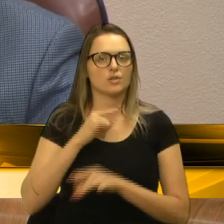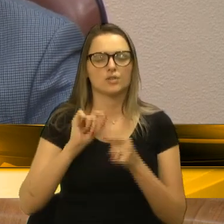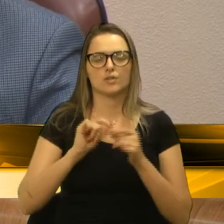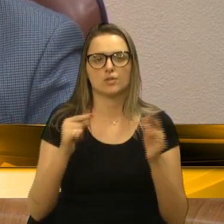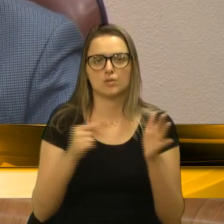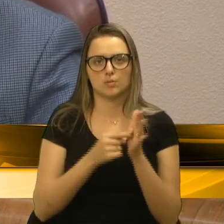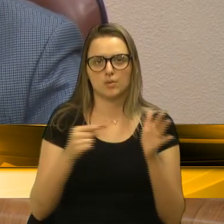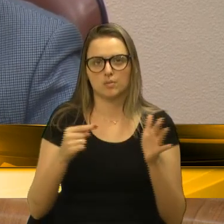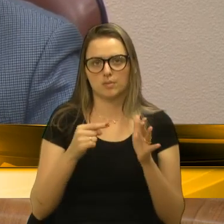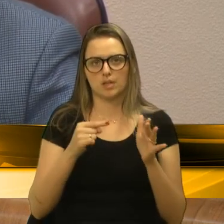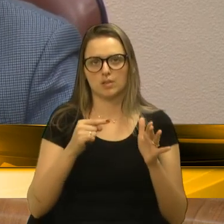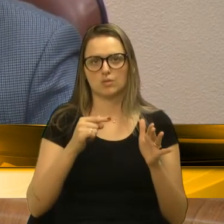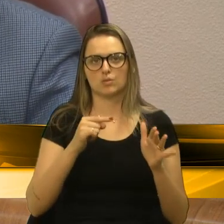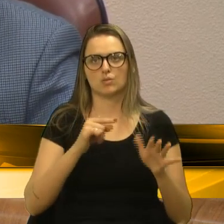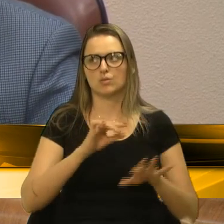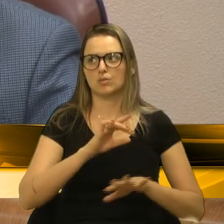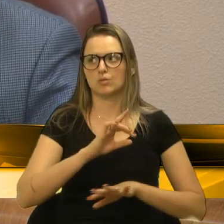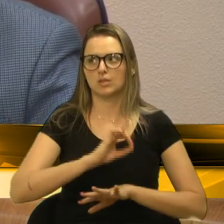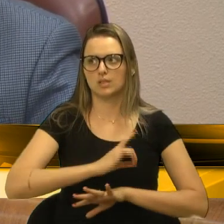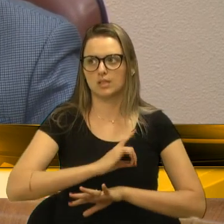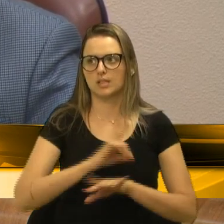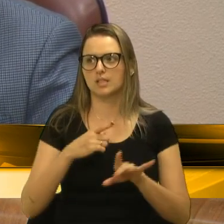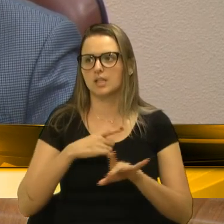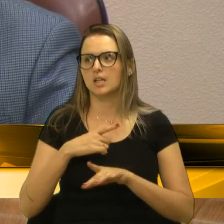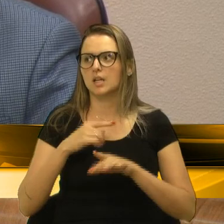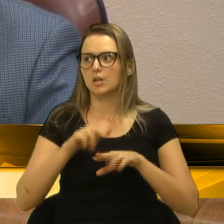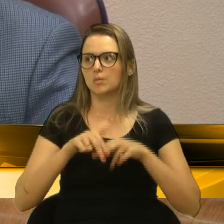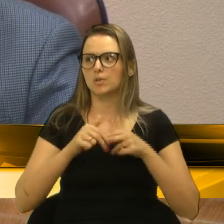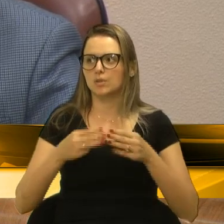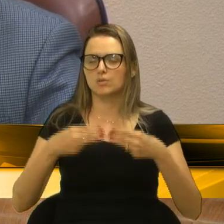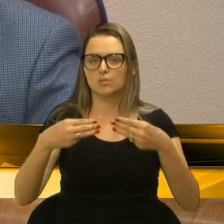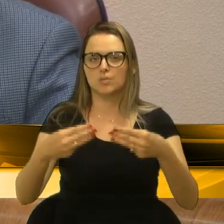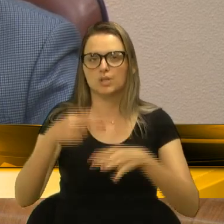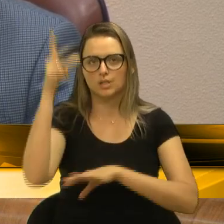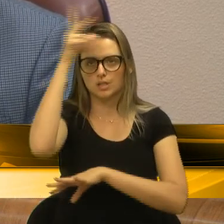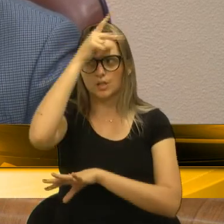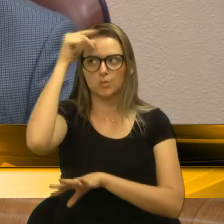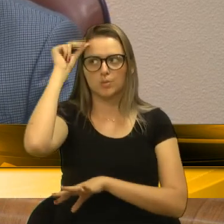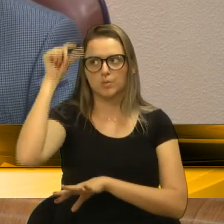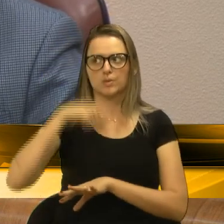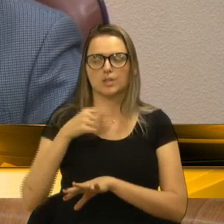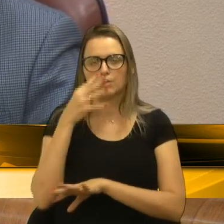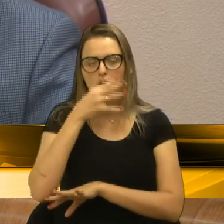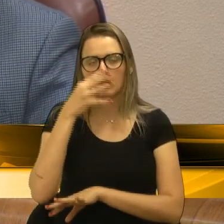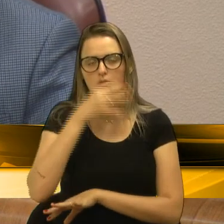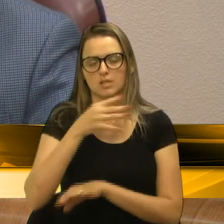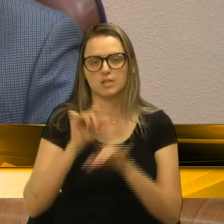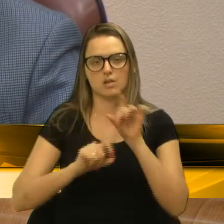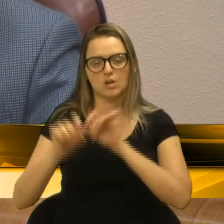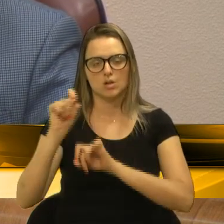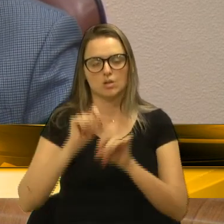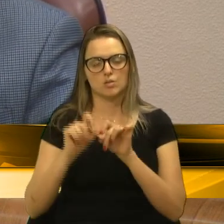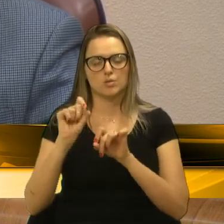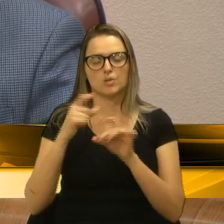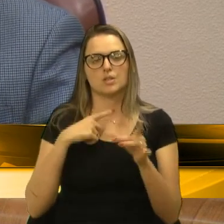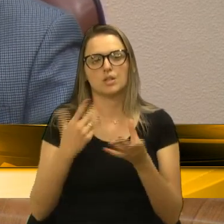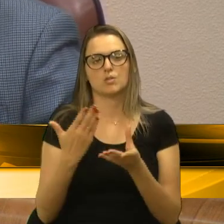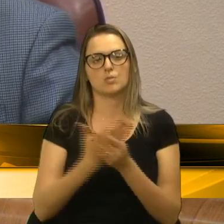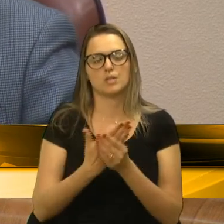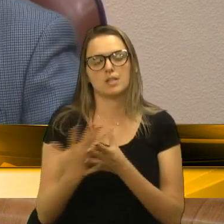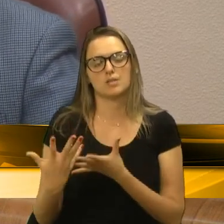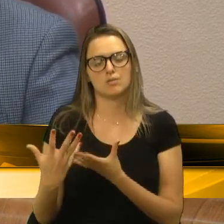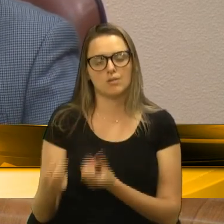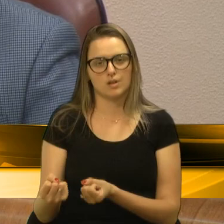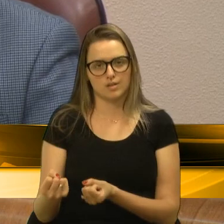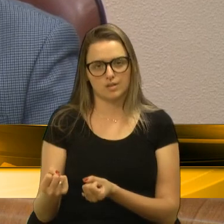delegacia foi refutado no Ministério Público. Portanto, não existe nenhuma acusação contra o vereador Tomé com relação ao referido na peça que pede a